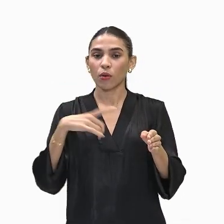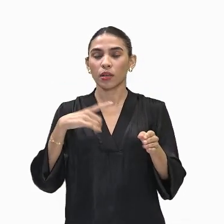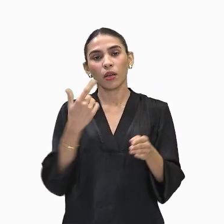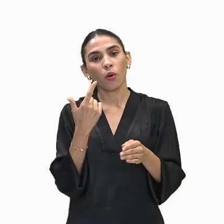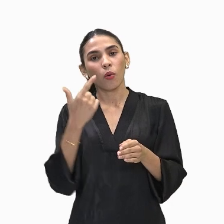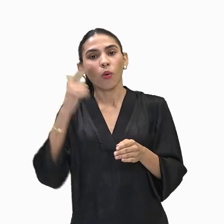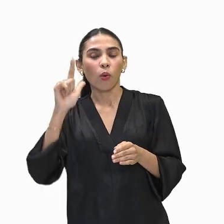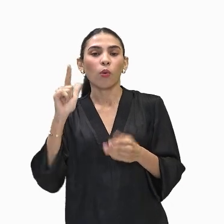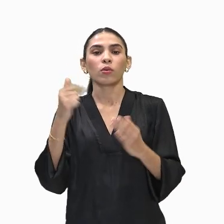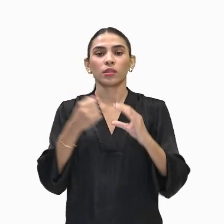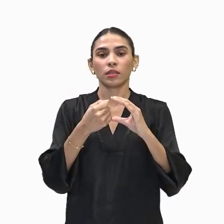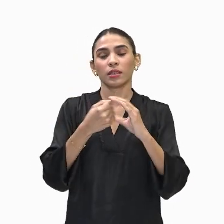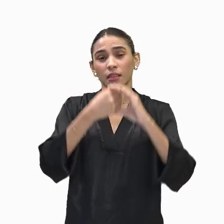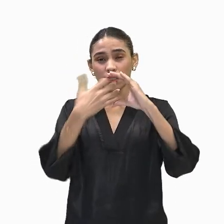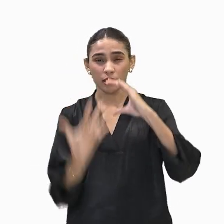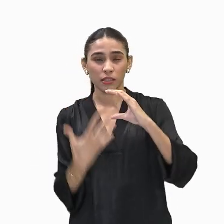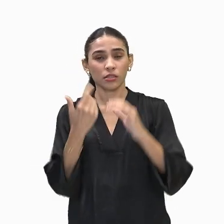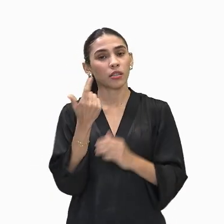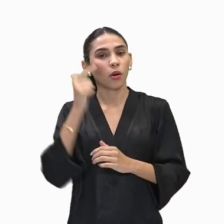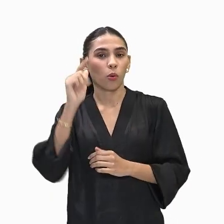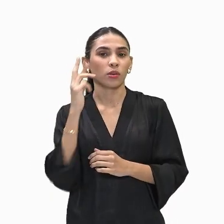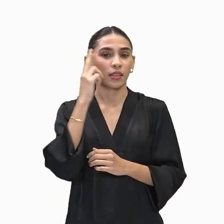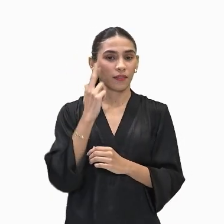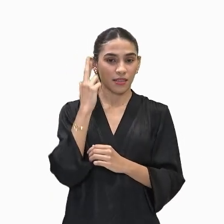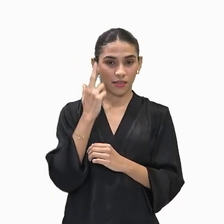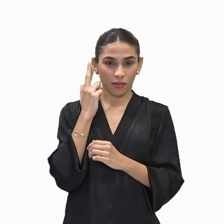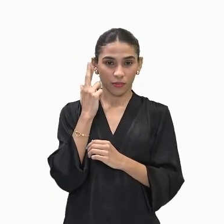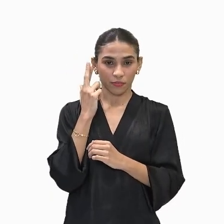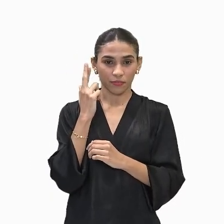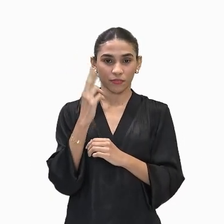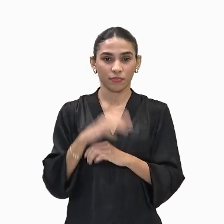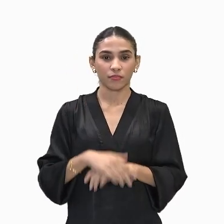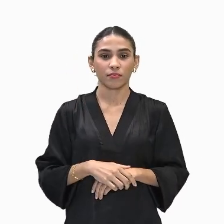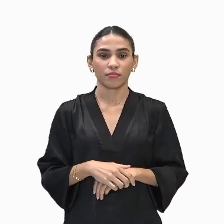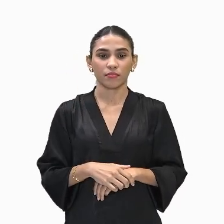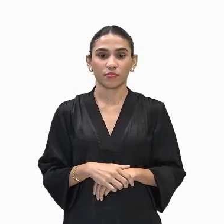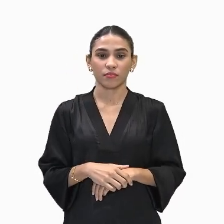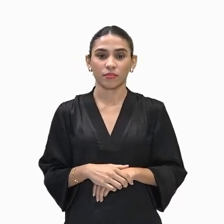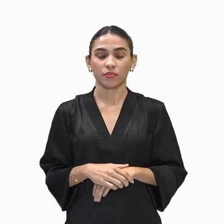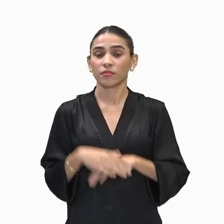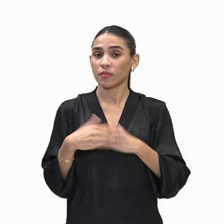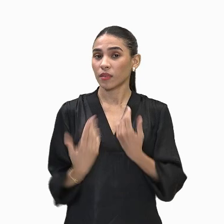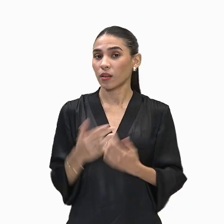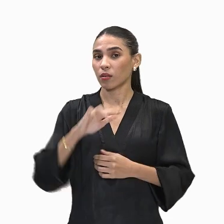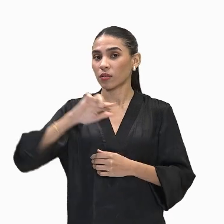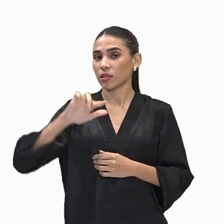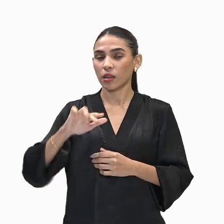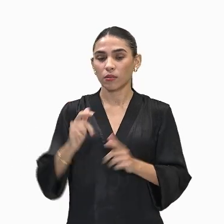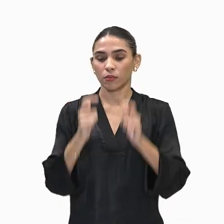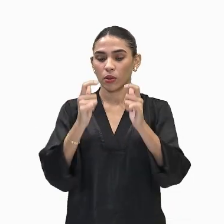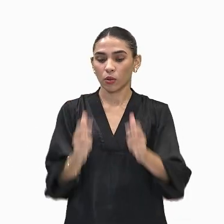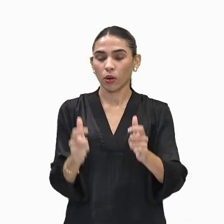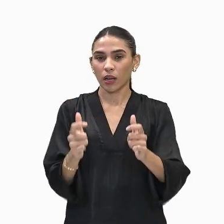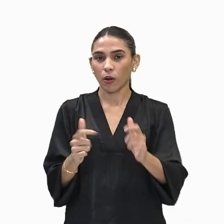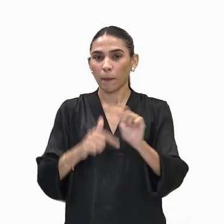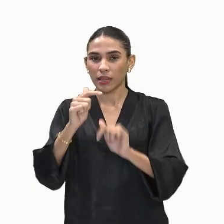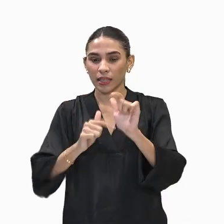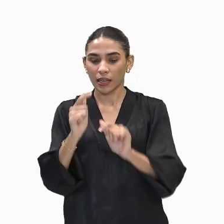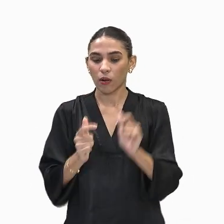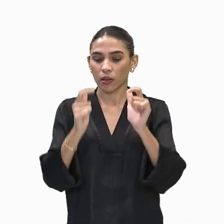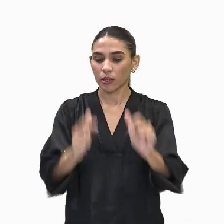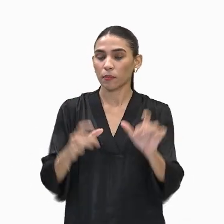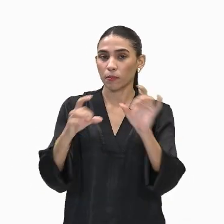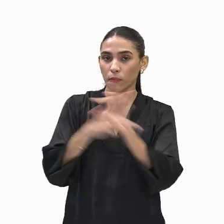outras conotações, outras reflexões. Então, nem sempre a instalação ela vai estar pronta